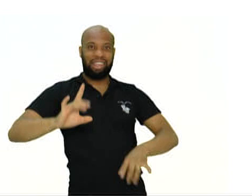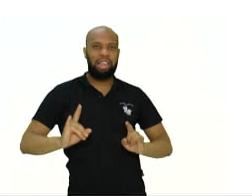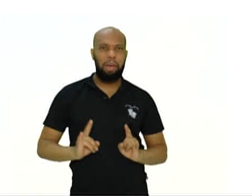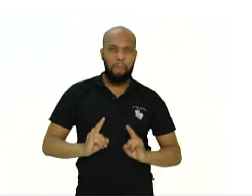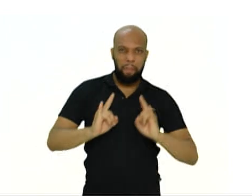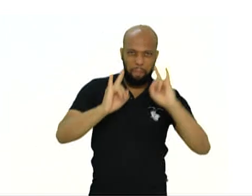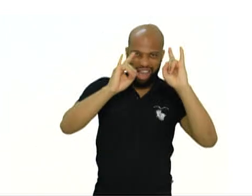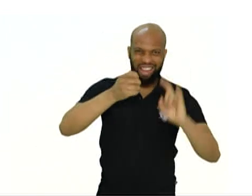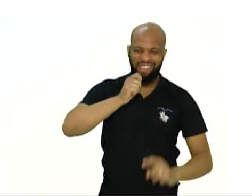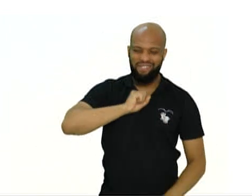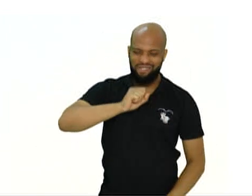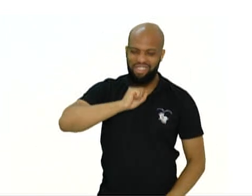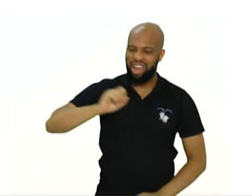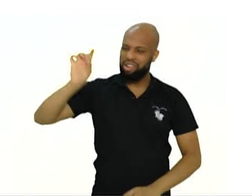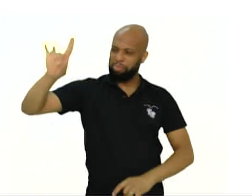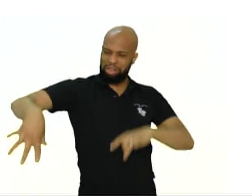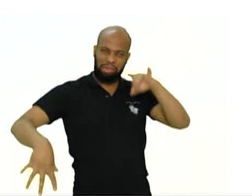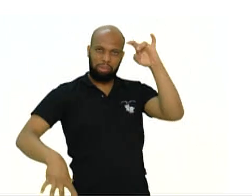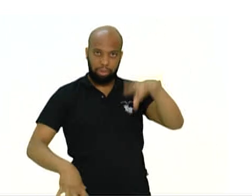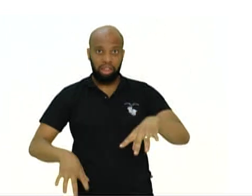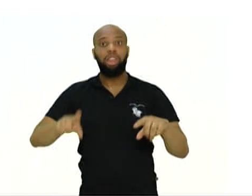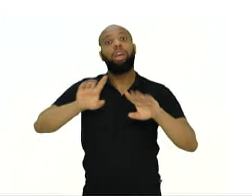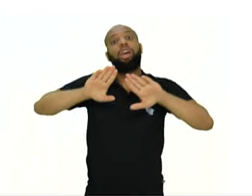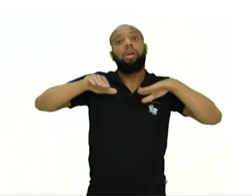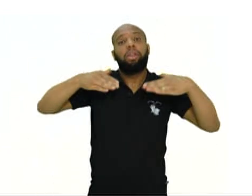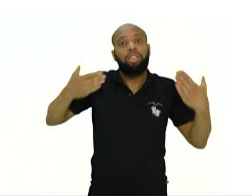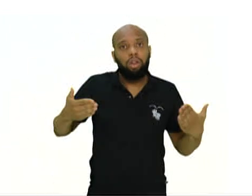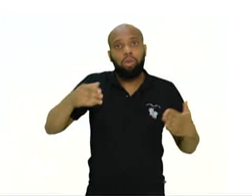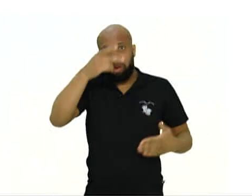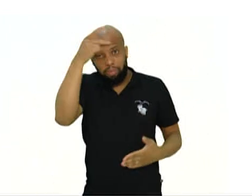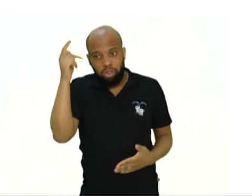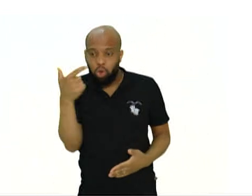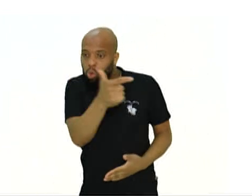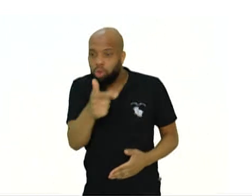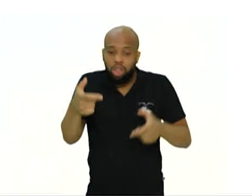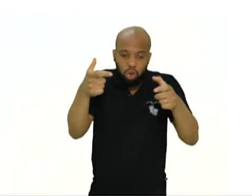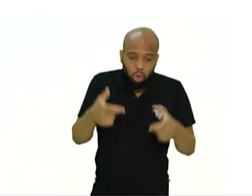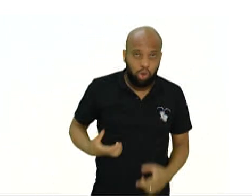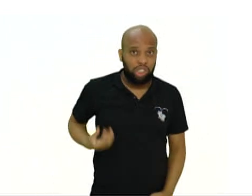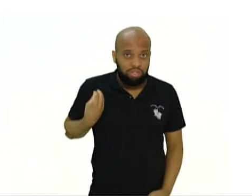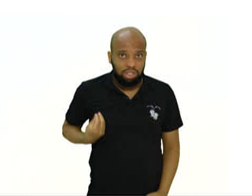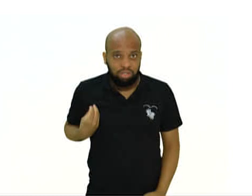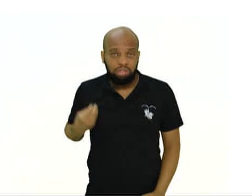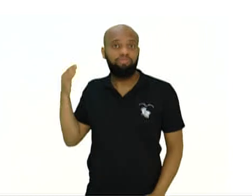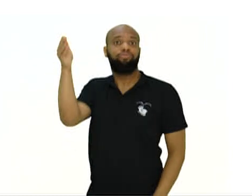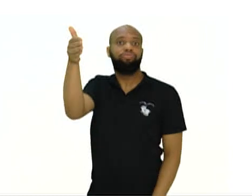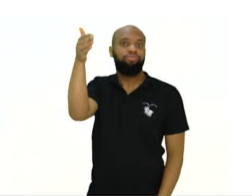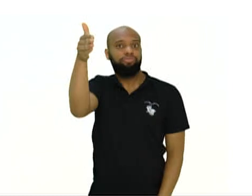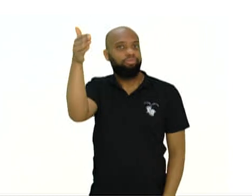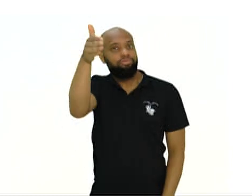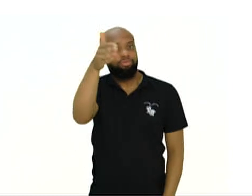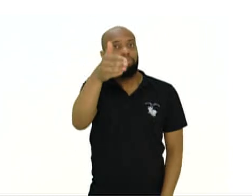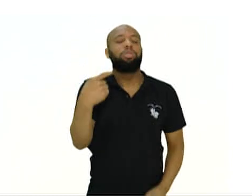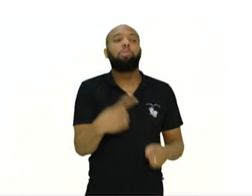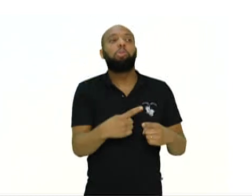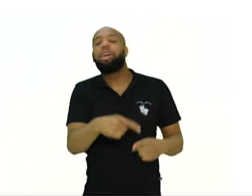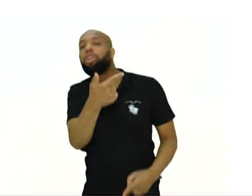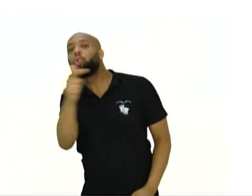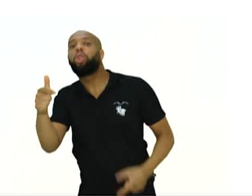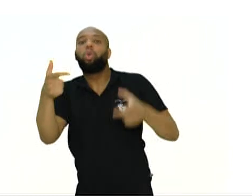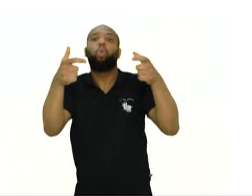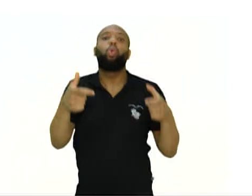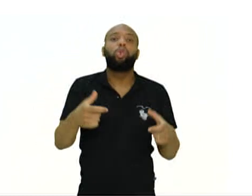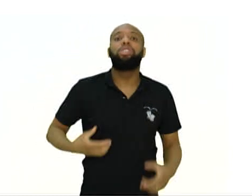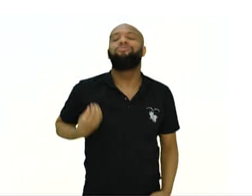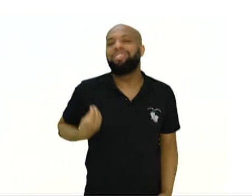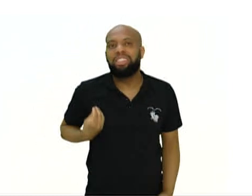prédios abandonados, que eles acabam sendo ocupados, né, por pessoas que não têm outro lugar para ir, eles